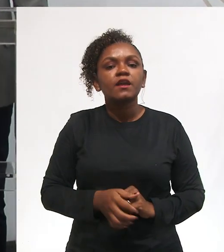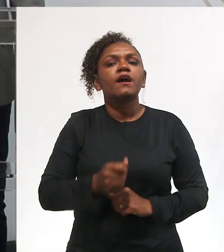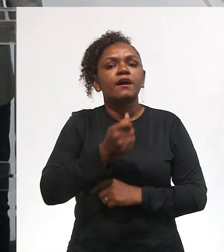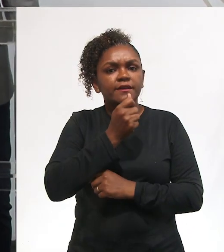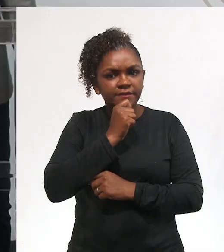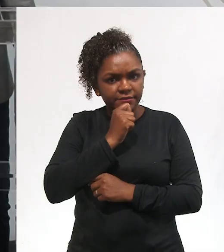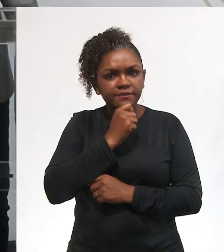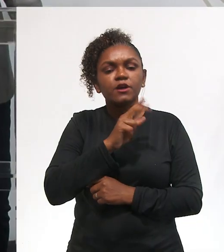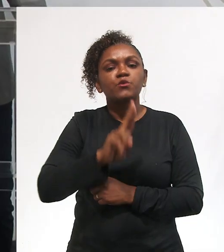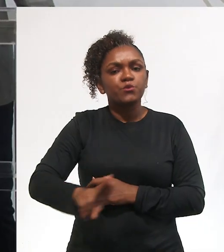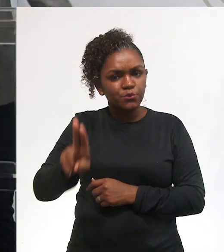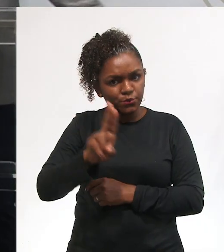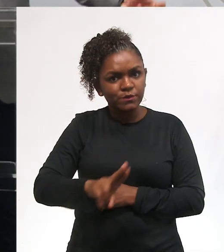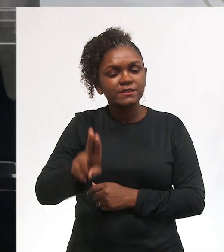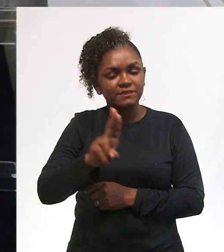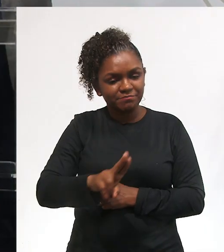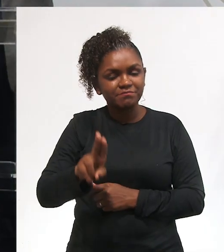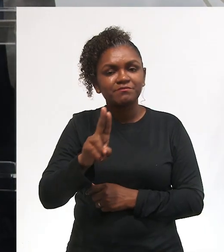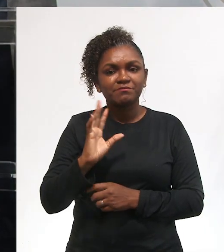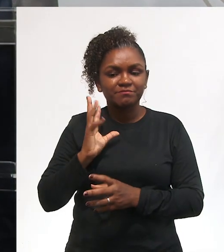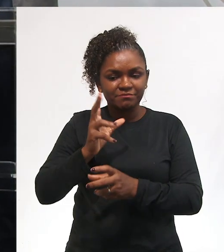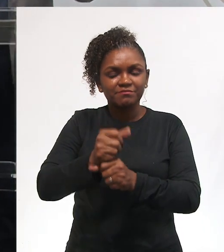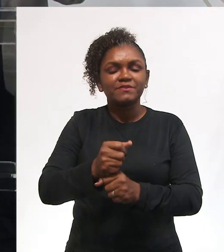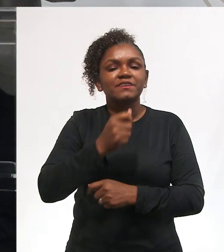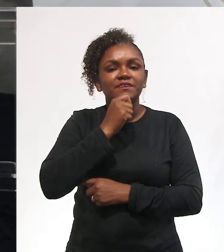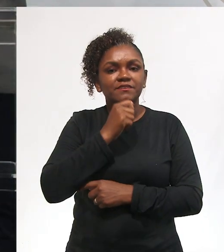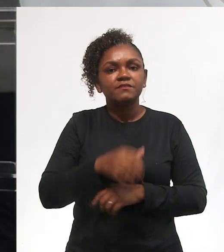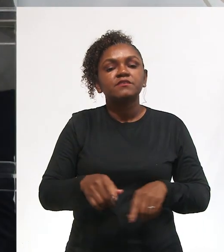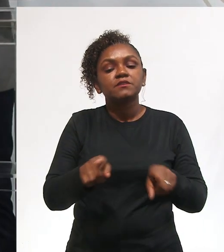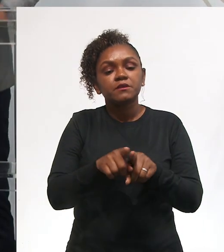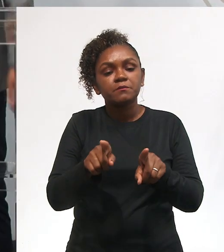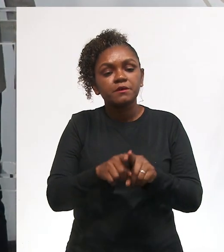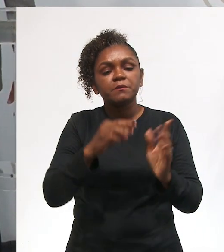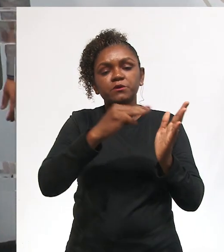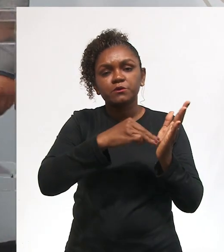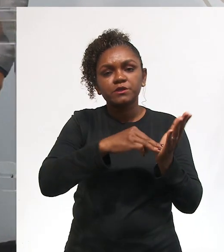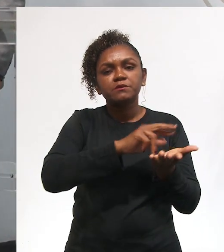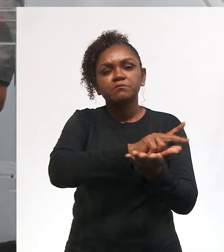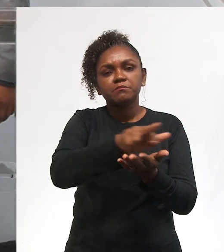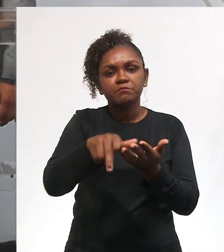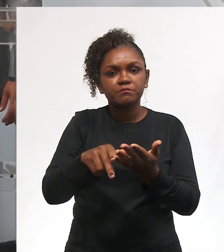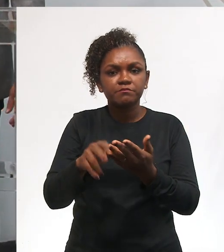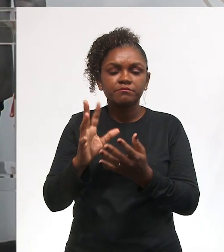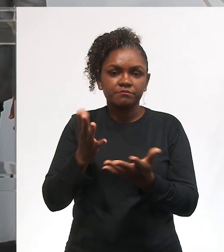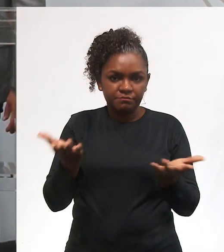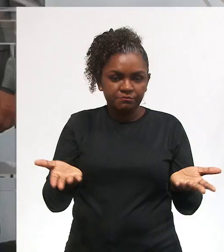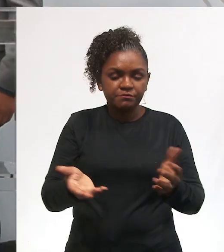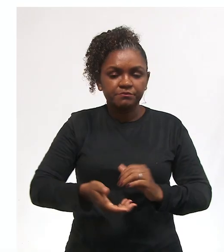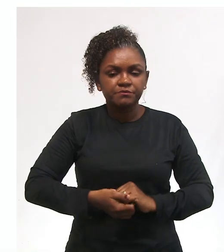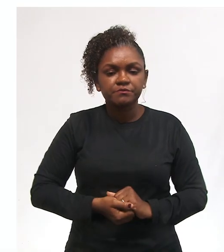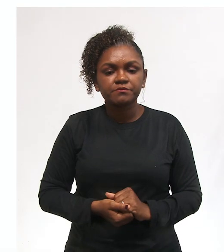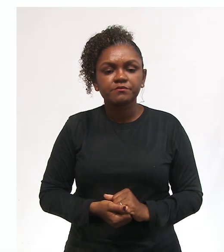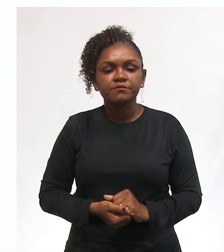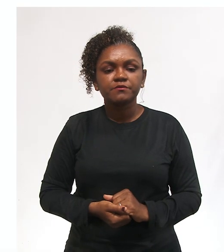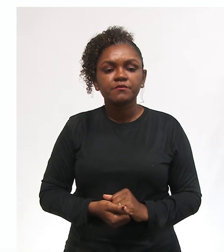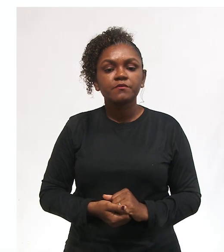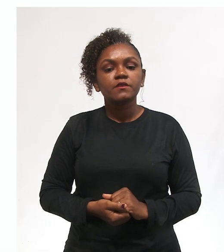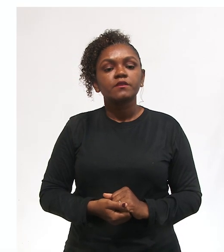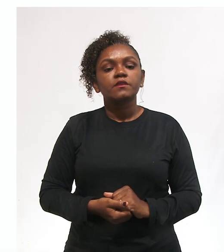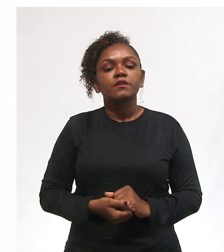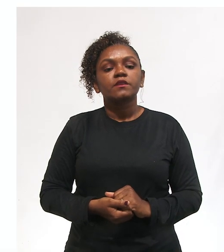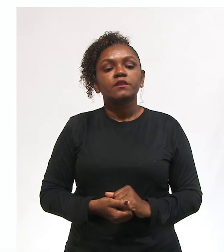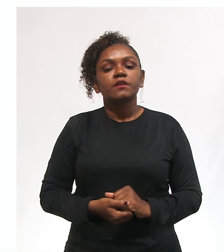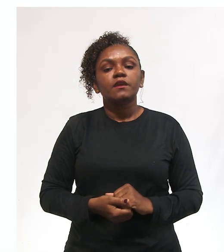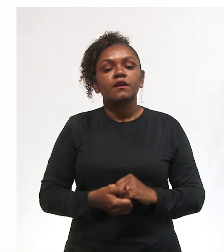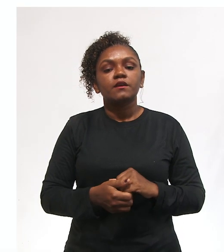muito em evidência, vale muito a pena, incluindo essas metodologias ativas, isso tudo que a gente tem falando aqui ao longo dessas aulas, ok? Então,